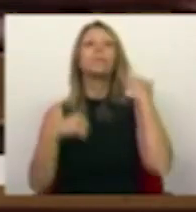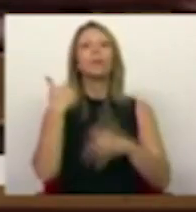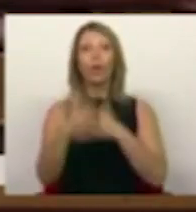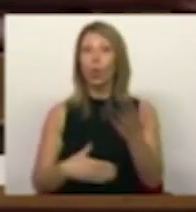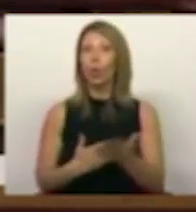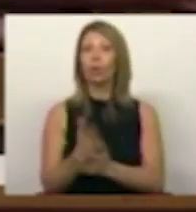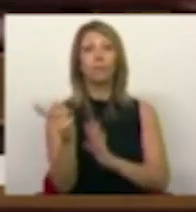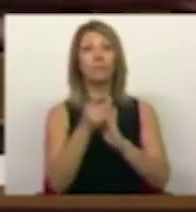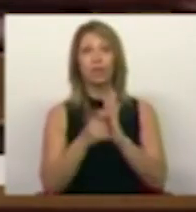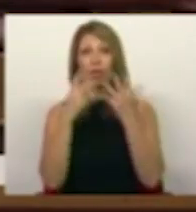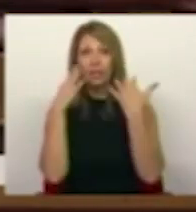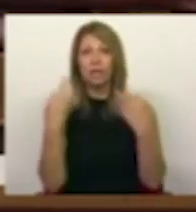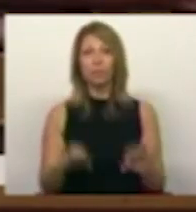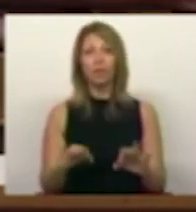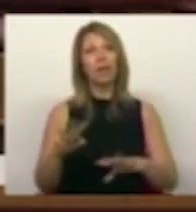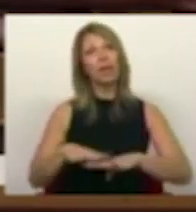Prosseguiremos com a agenda de simplificação